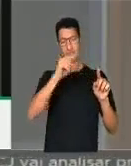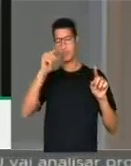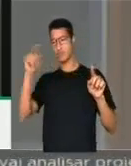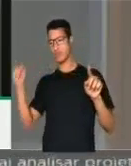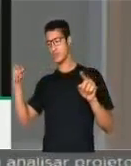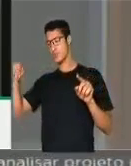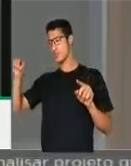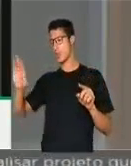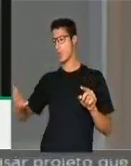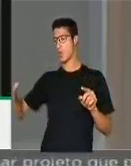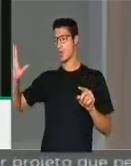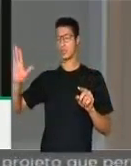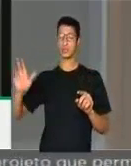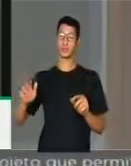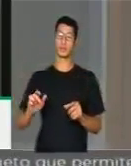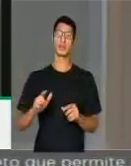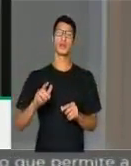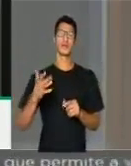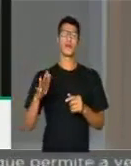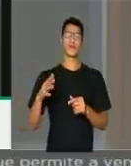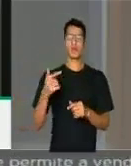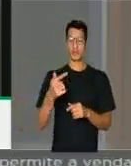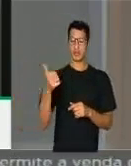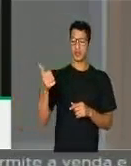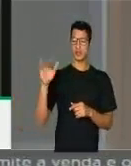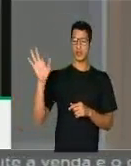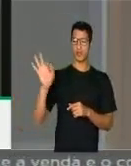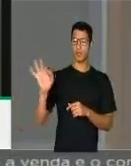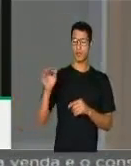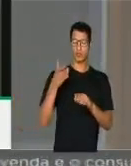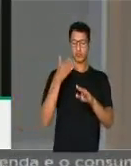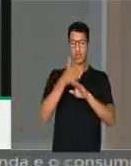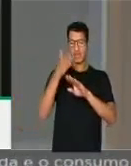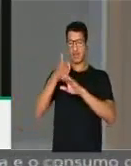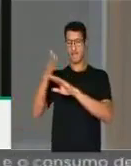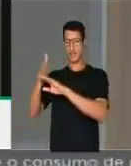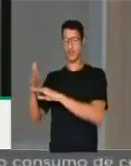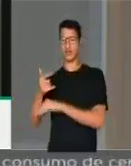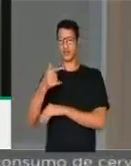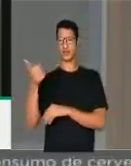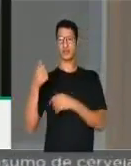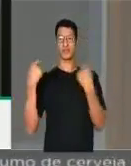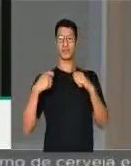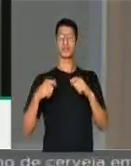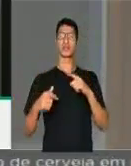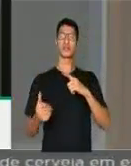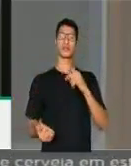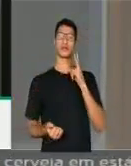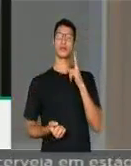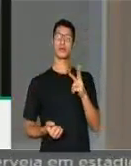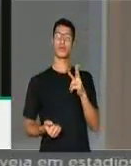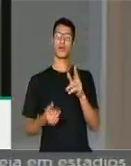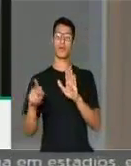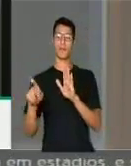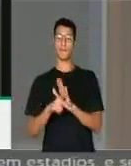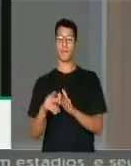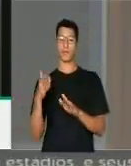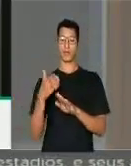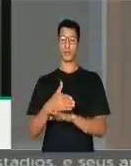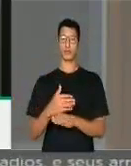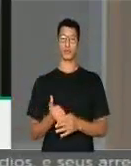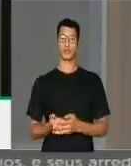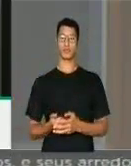região noroeste. São 71 pontos de intervenções que são necessárias, segundo o próprio